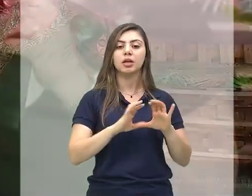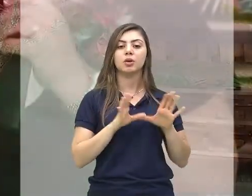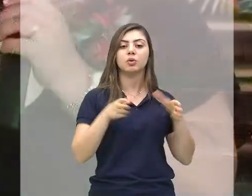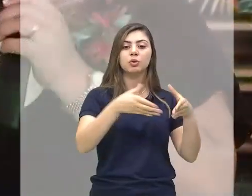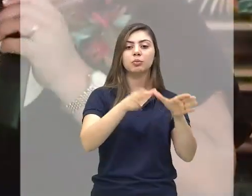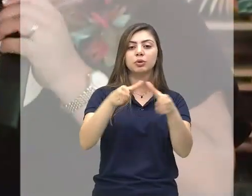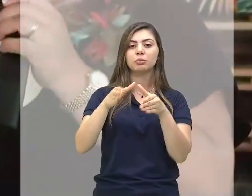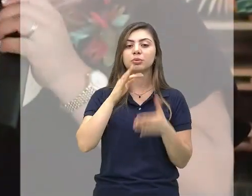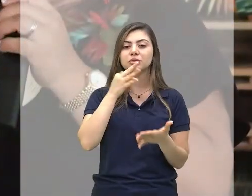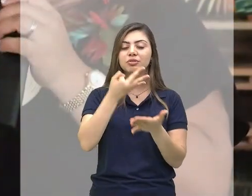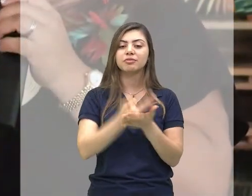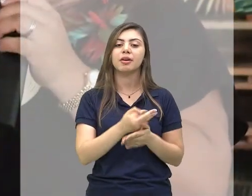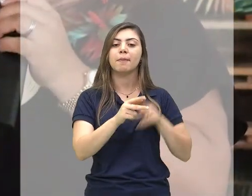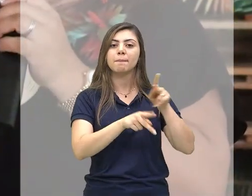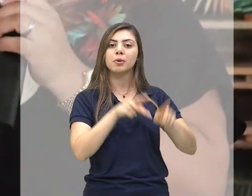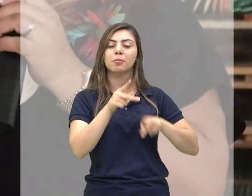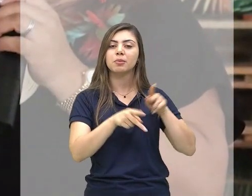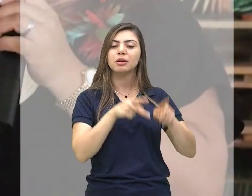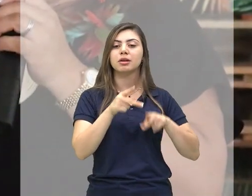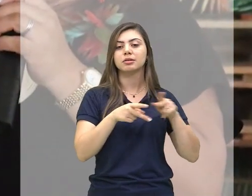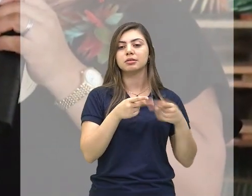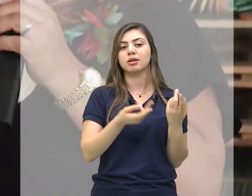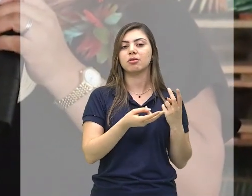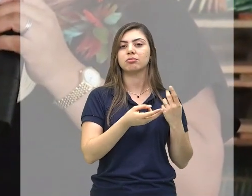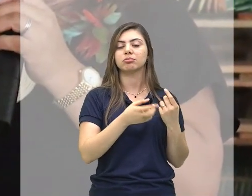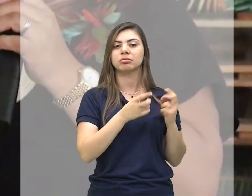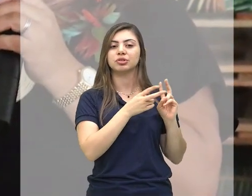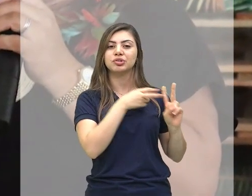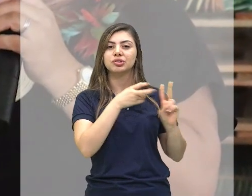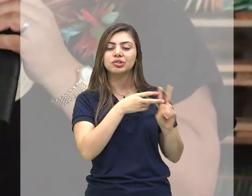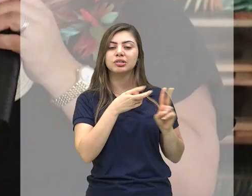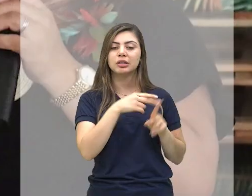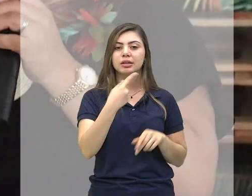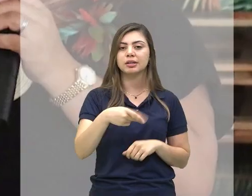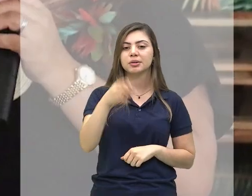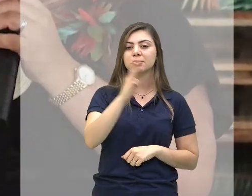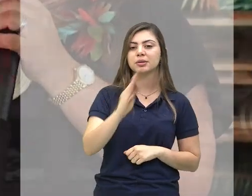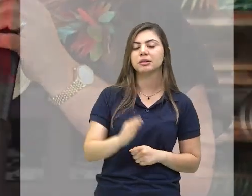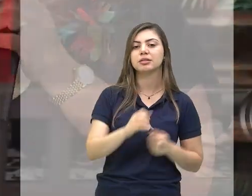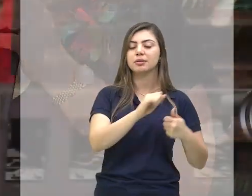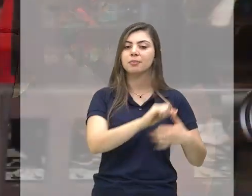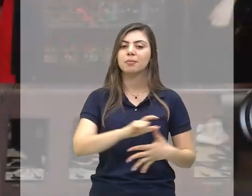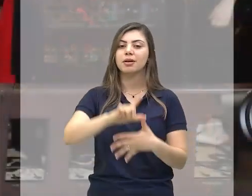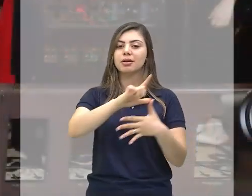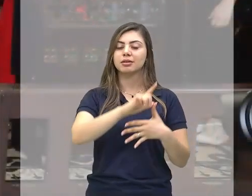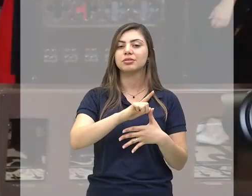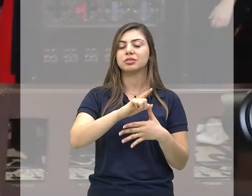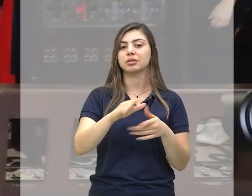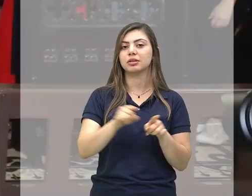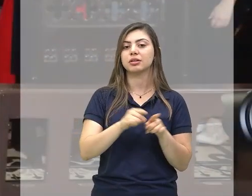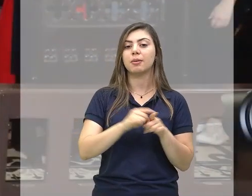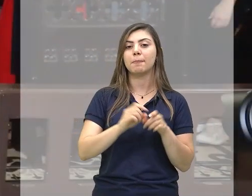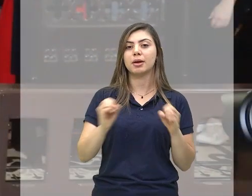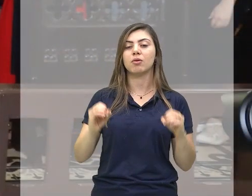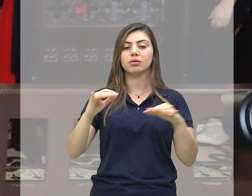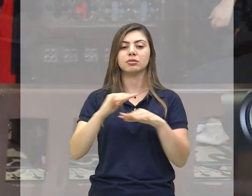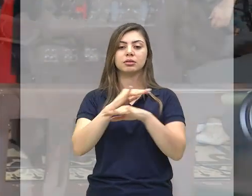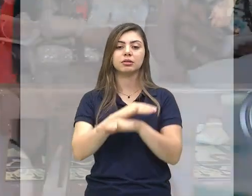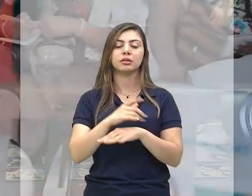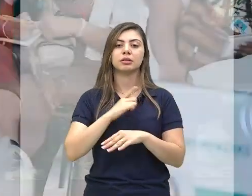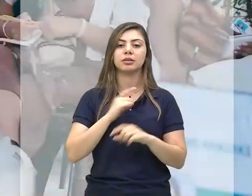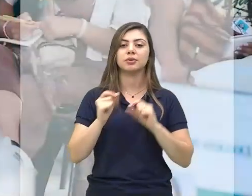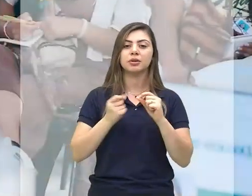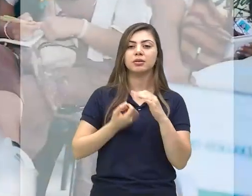fé, povos originários do Brasil, América Latina e Oceania, terreiros,